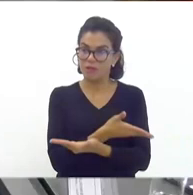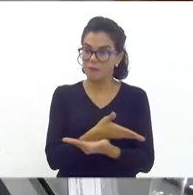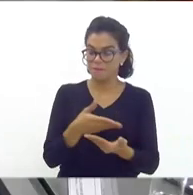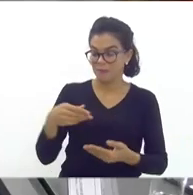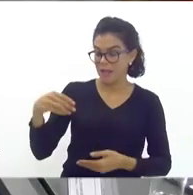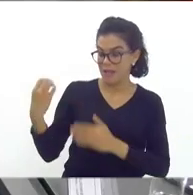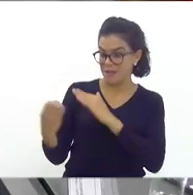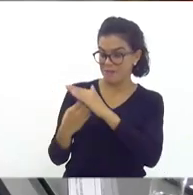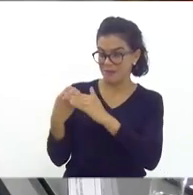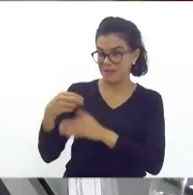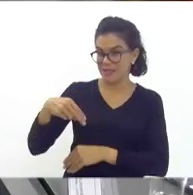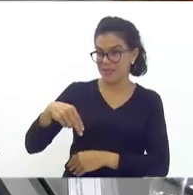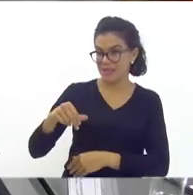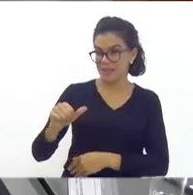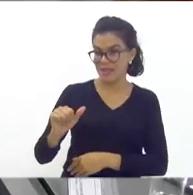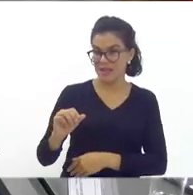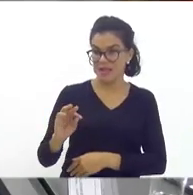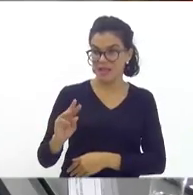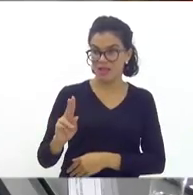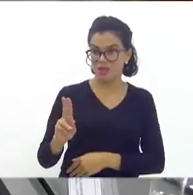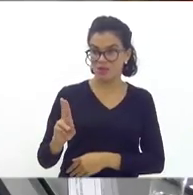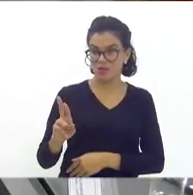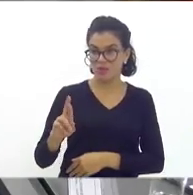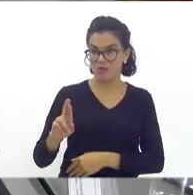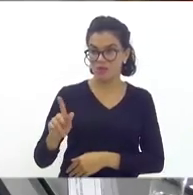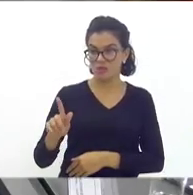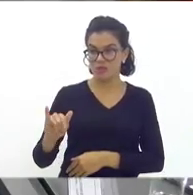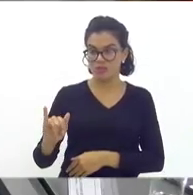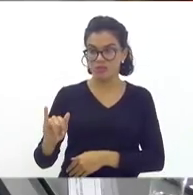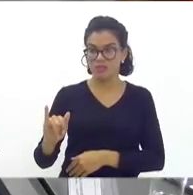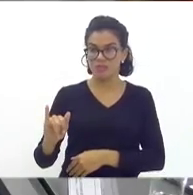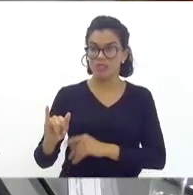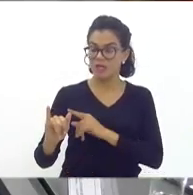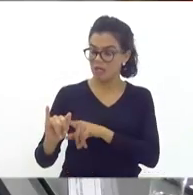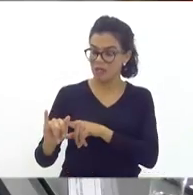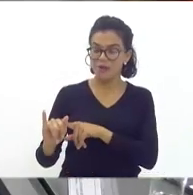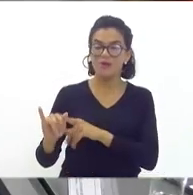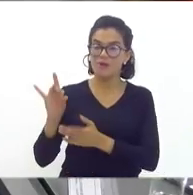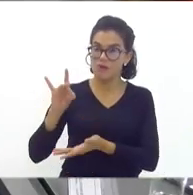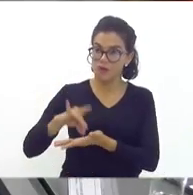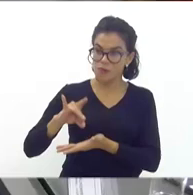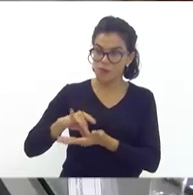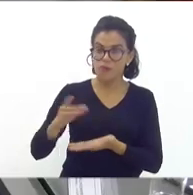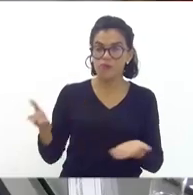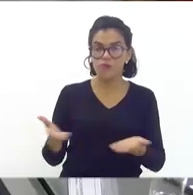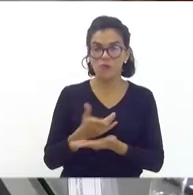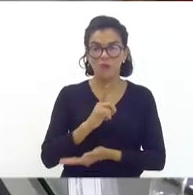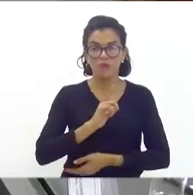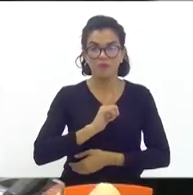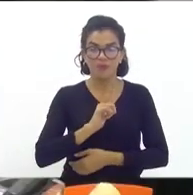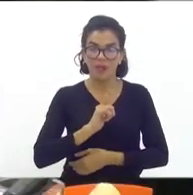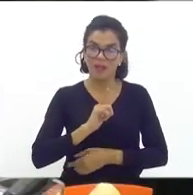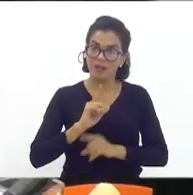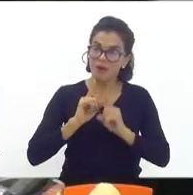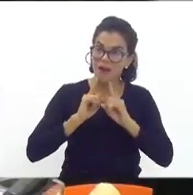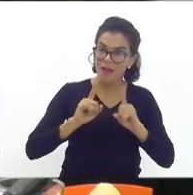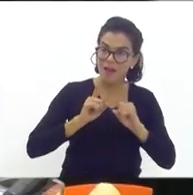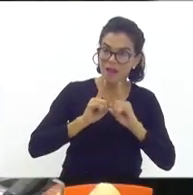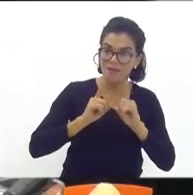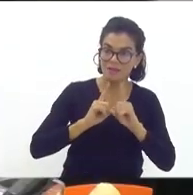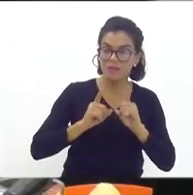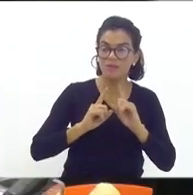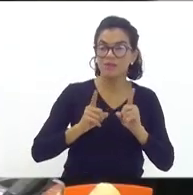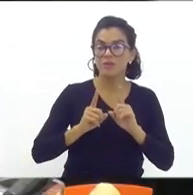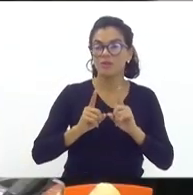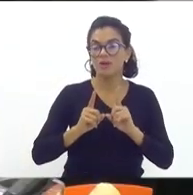natas Mas você é anátose na verdade hoje ela tem uma alegação que ela só